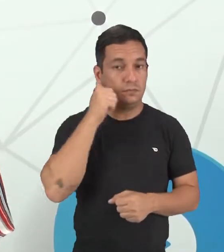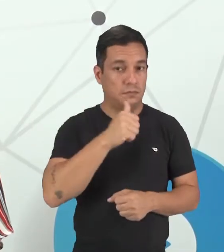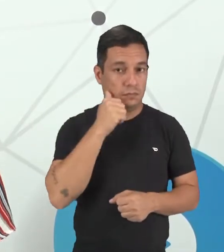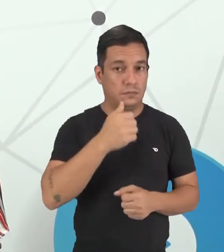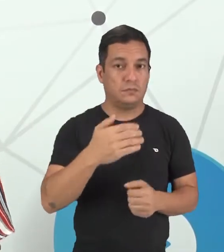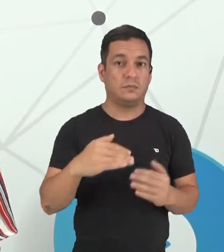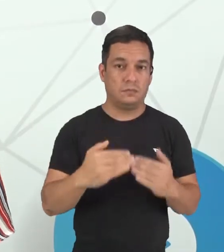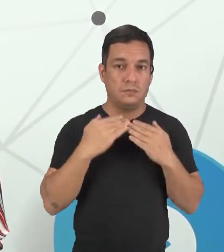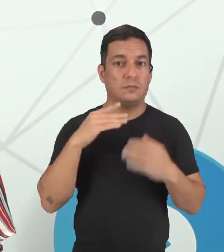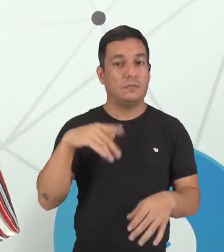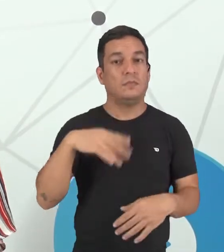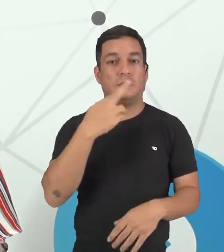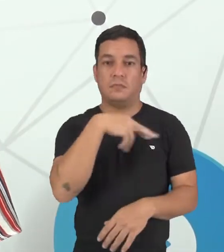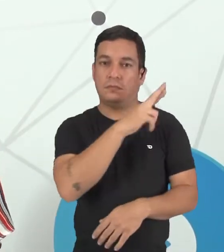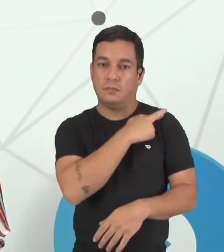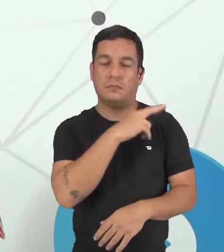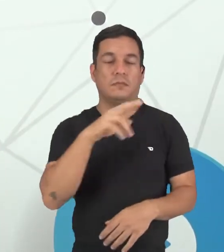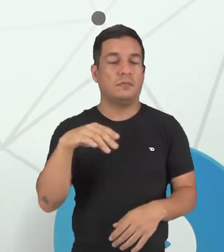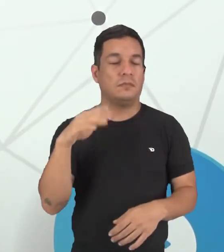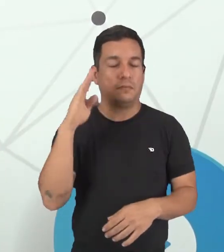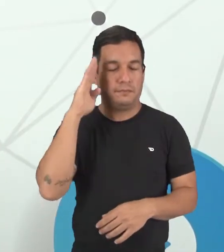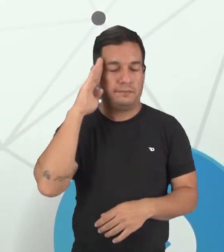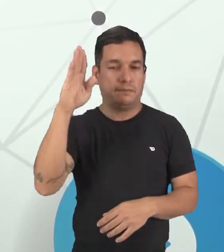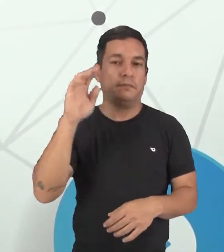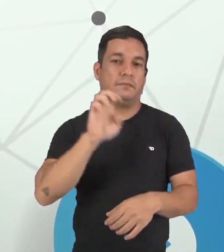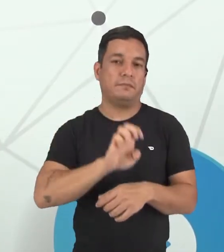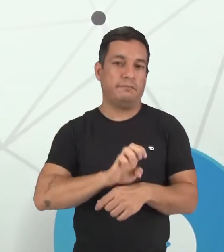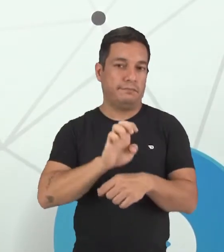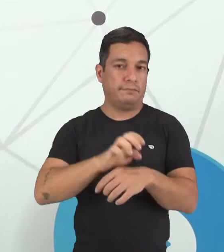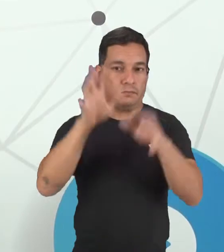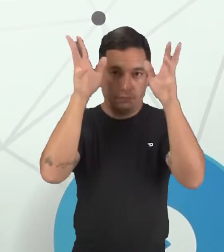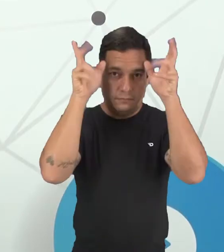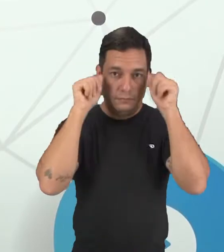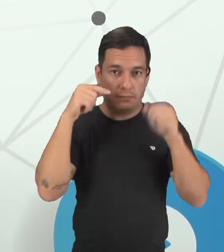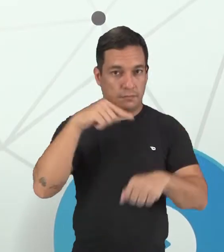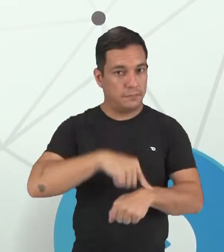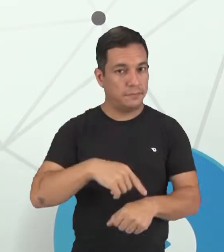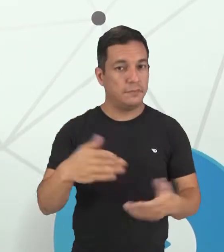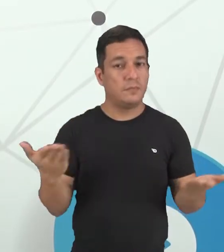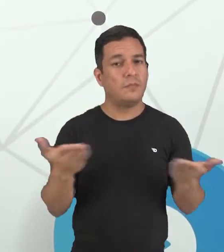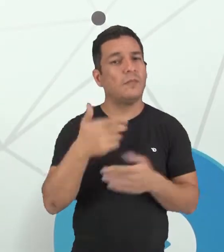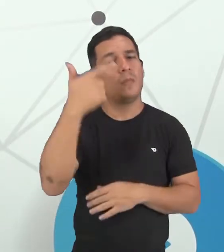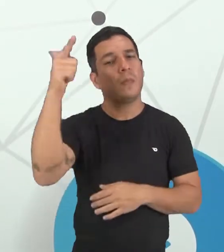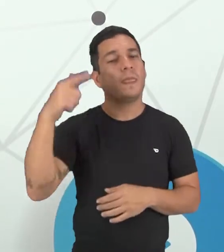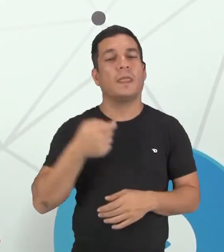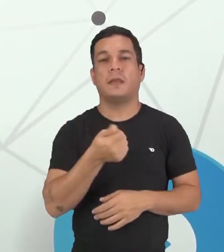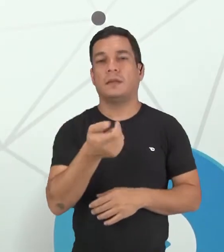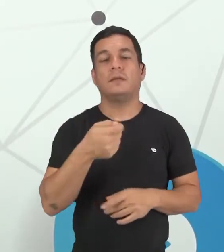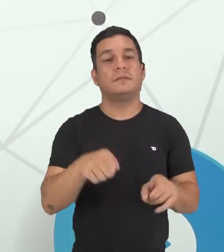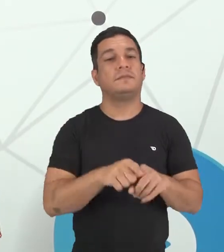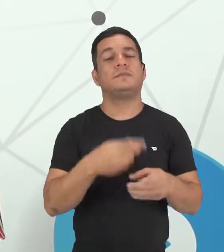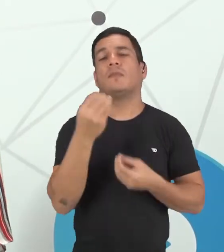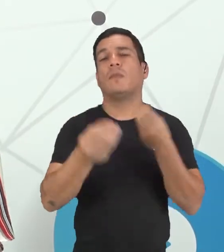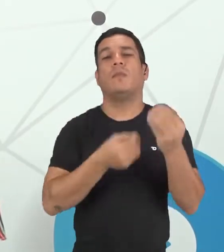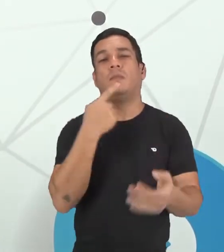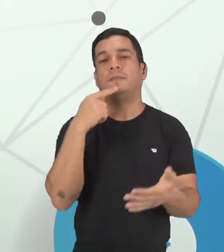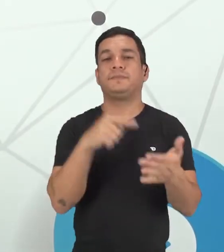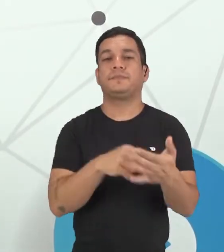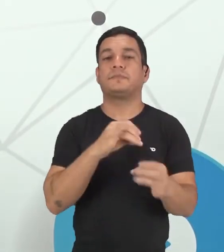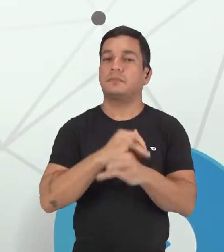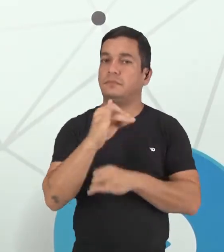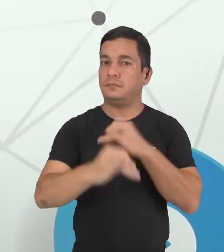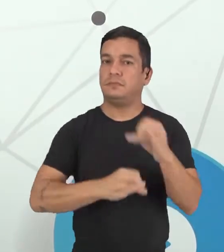papel fundamental para o Estado do Acre nesse momento. Aí eu vou te trazer outras dicas. Como denunciar pela